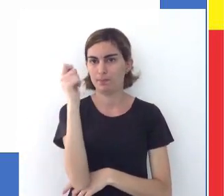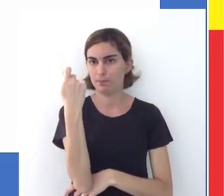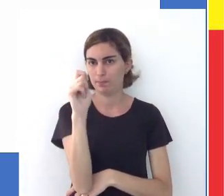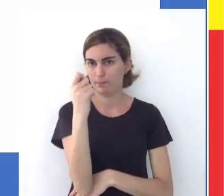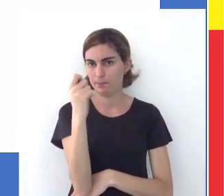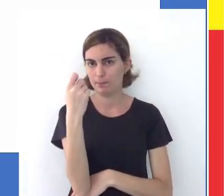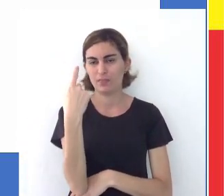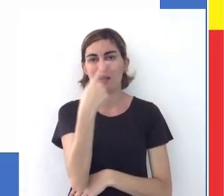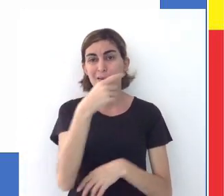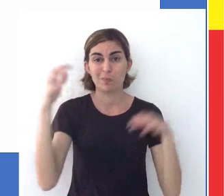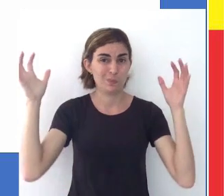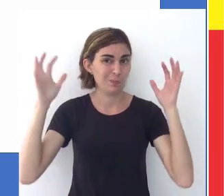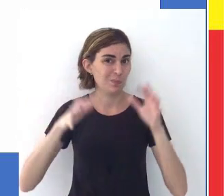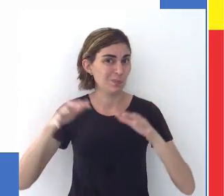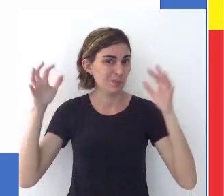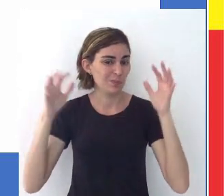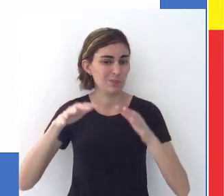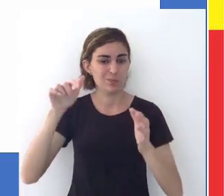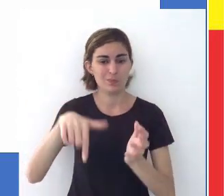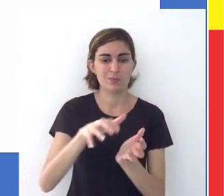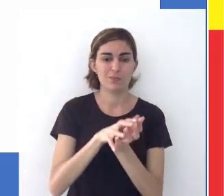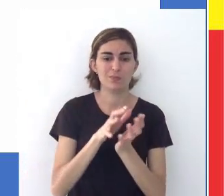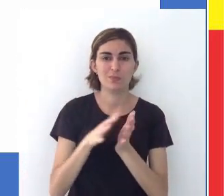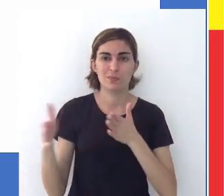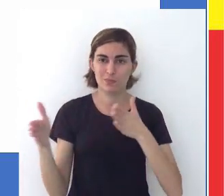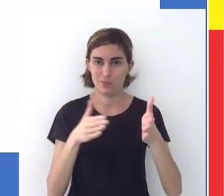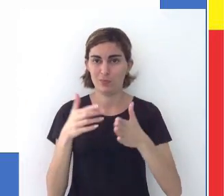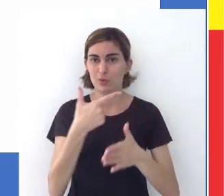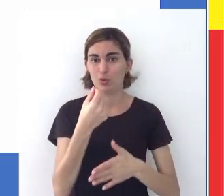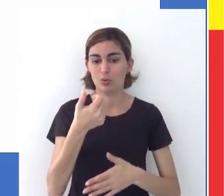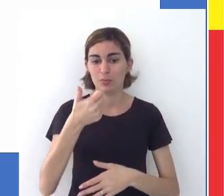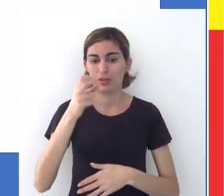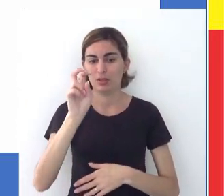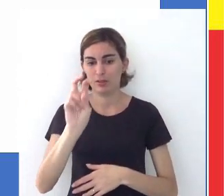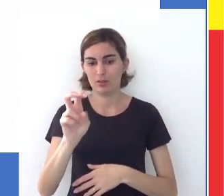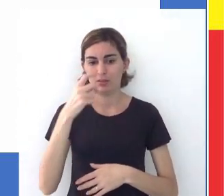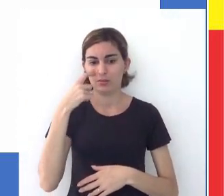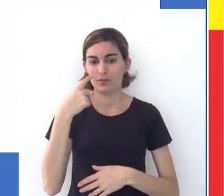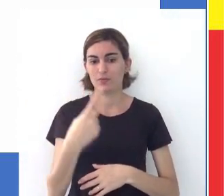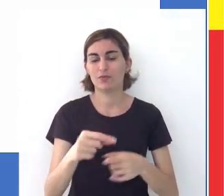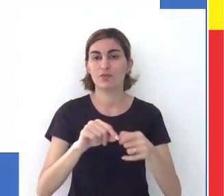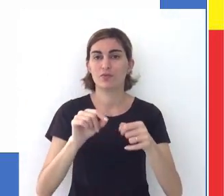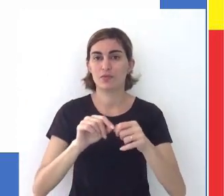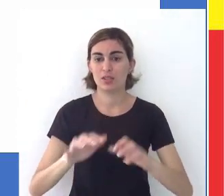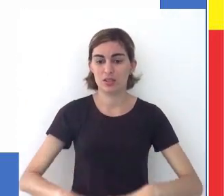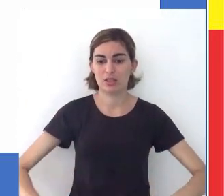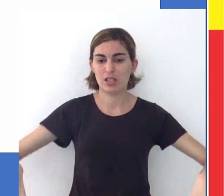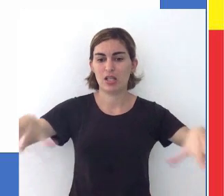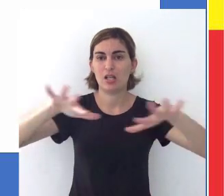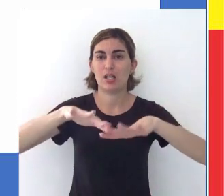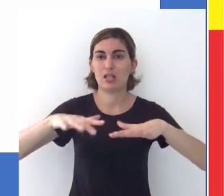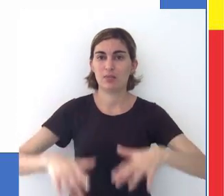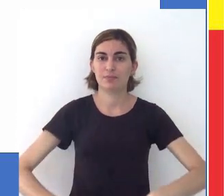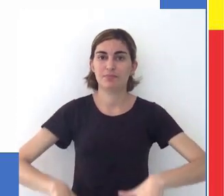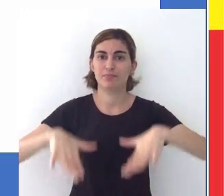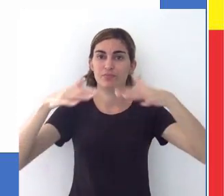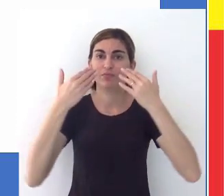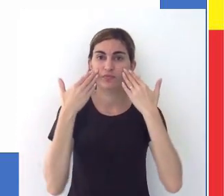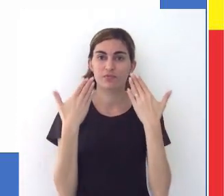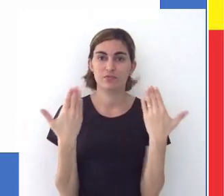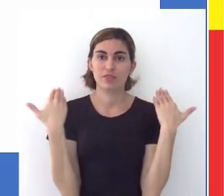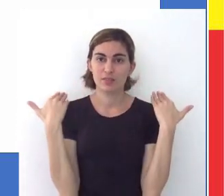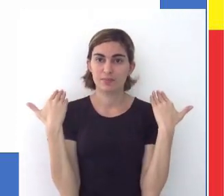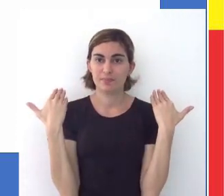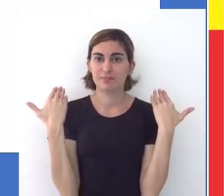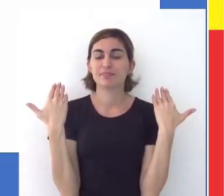Recebeu uma quantidade de chuva muito grande aqui em Pernambuco, no período de 2015, e aí fez com que áreas ficassem, assim como